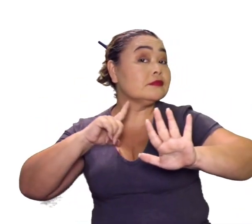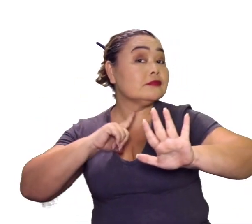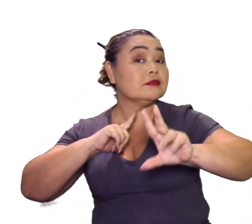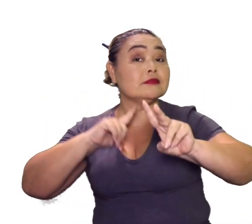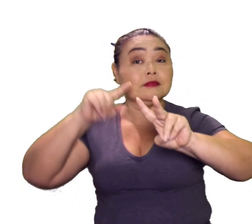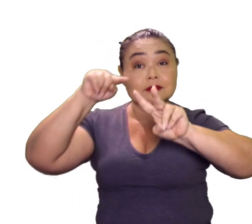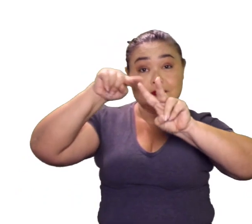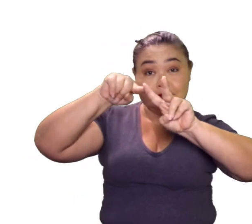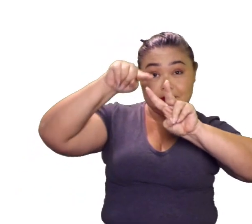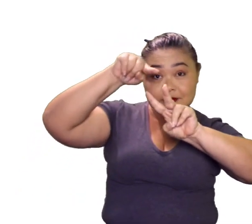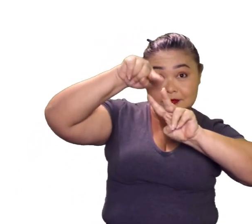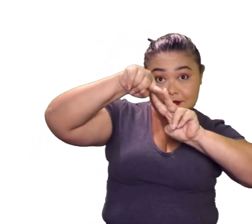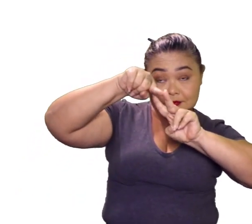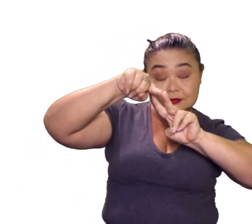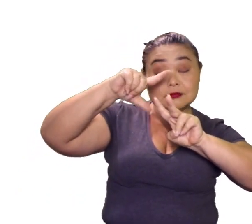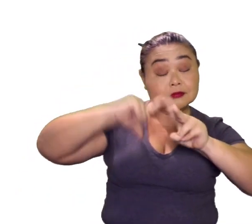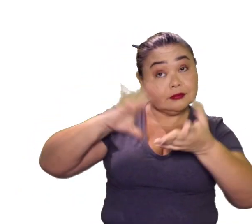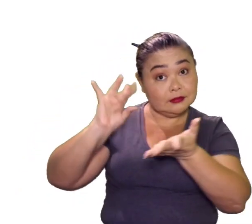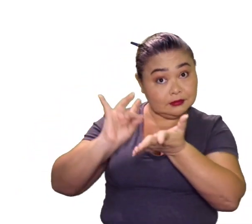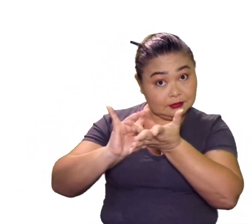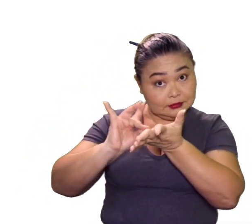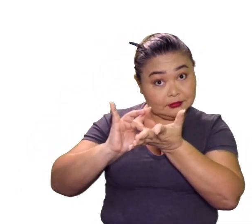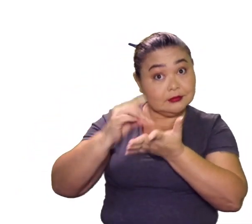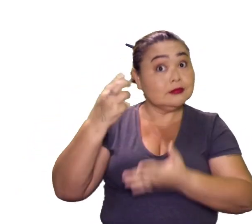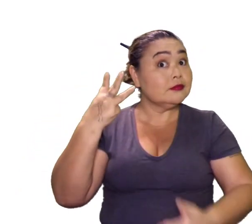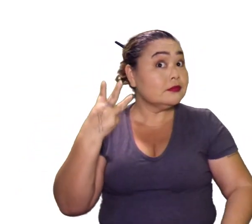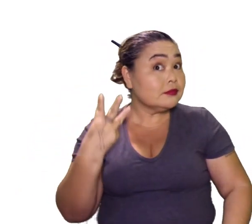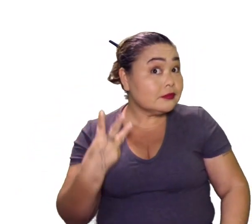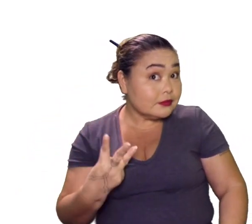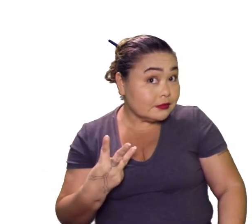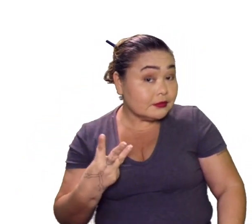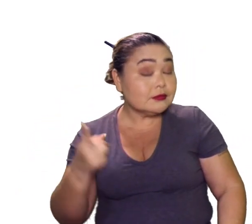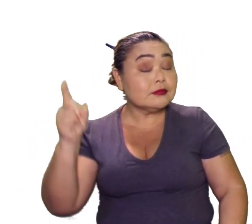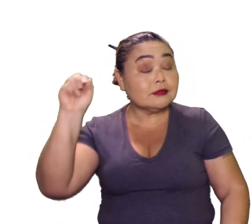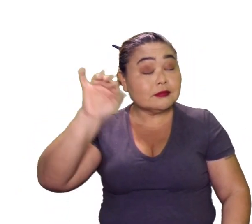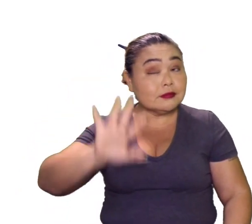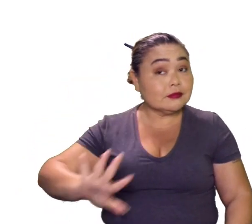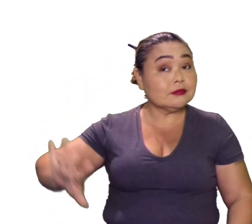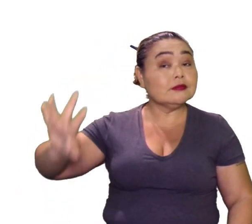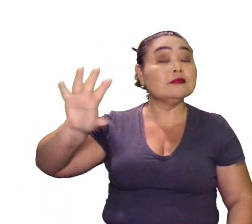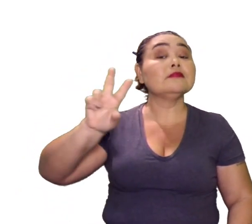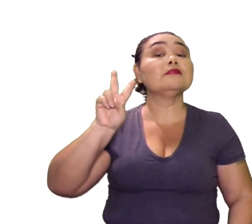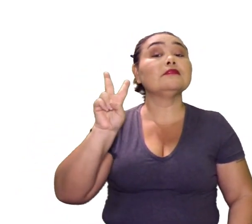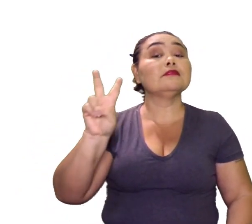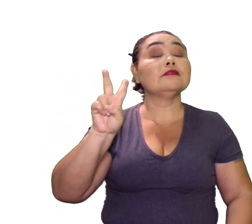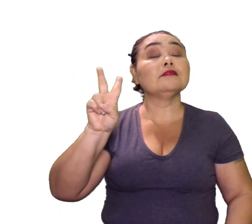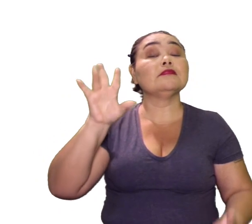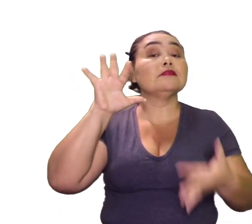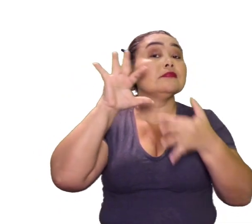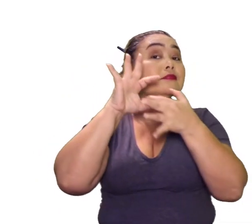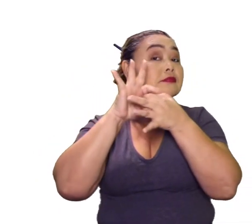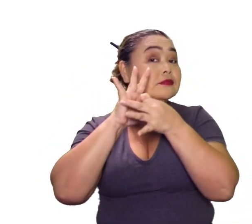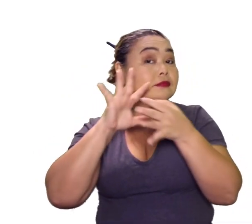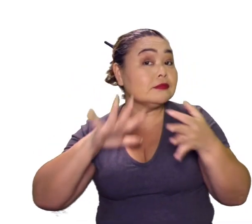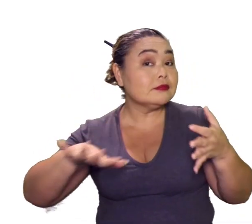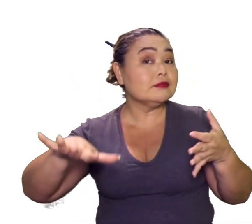dois contextos, na verdade são três. No entanto, nessa imagem a gente tem dois contextos de Amazônia.